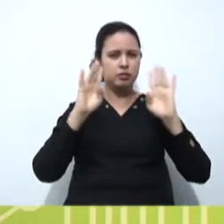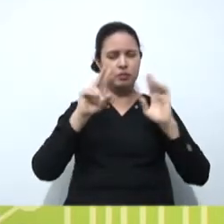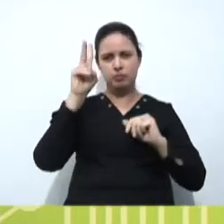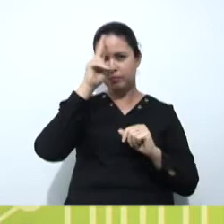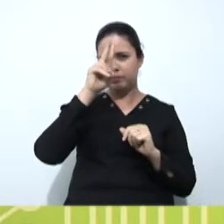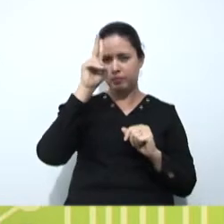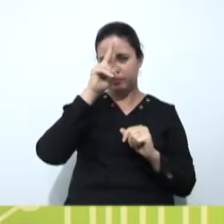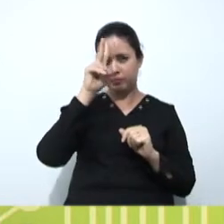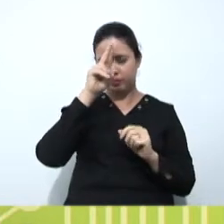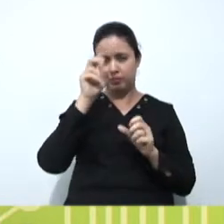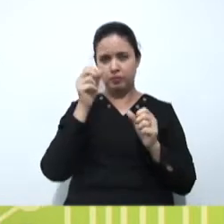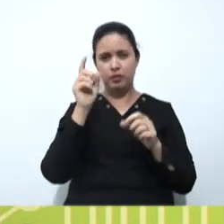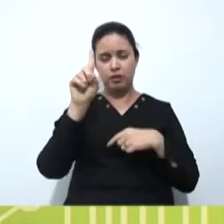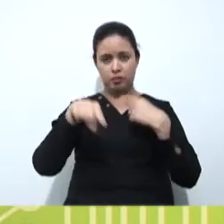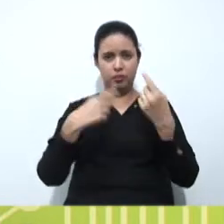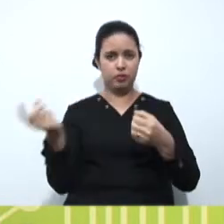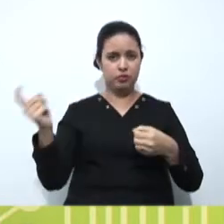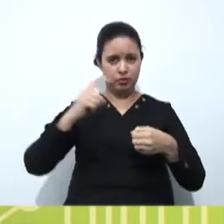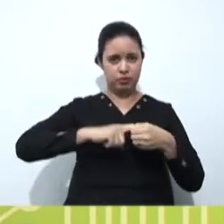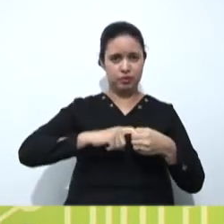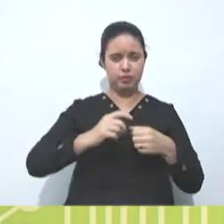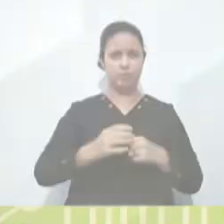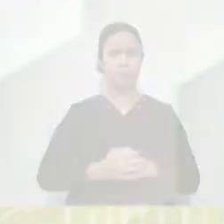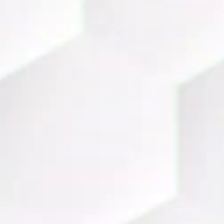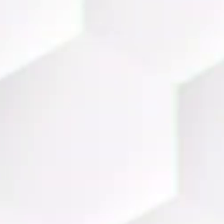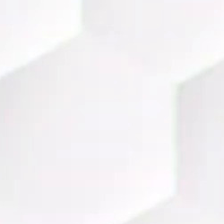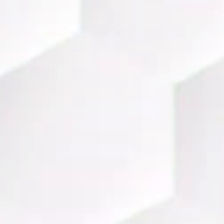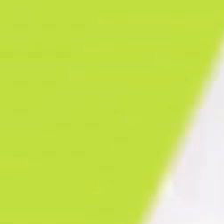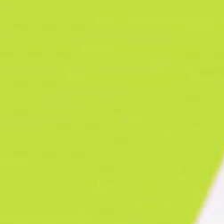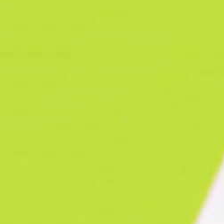resgatando sobre esse assunto e daqui a pouco a gente volta.